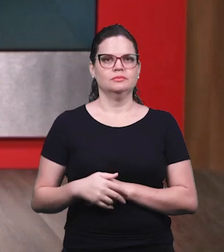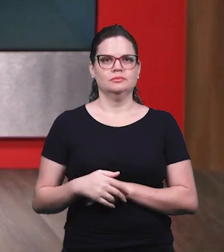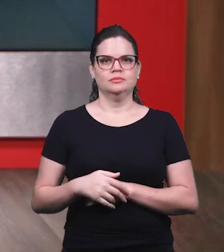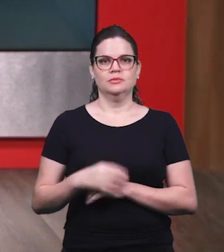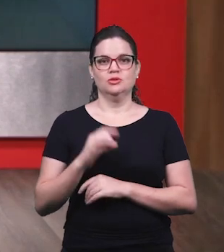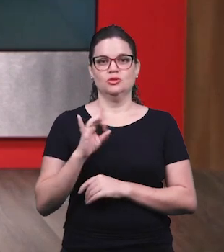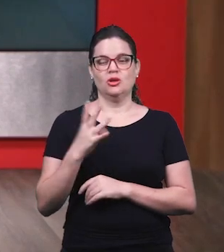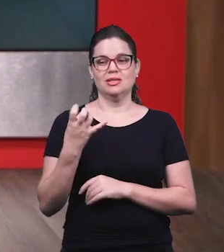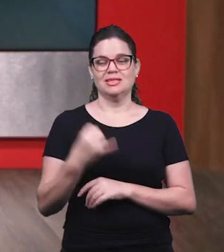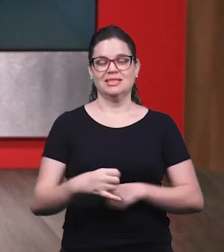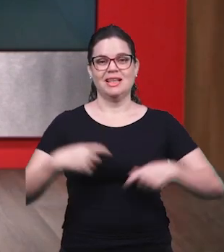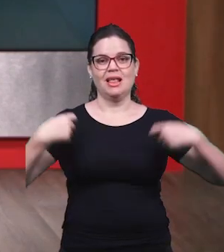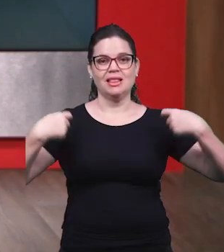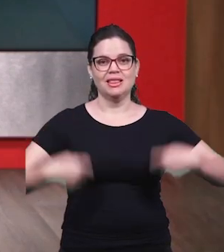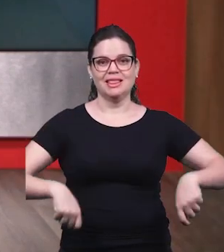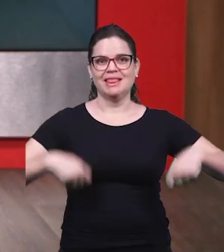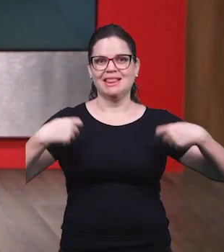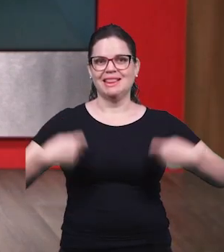somente numa situação